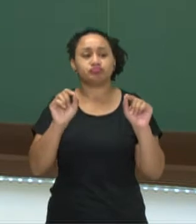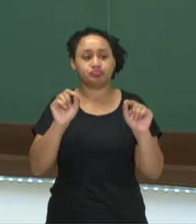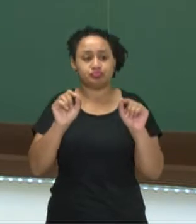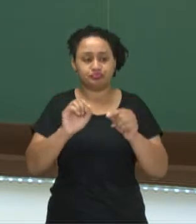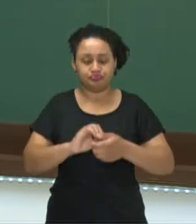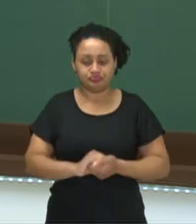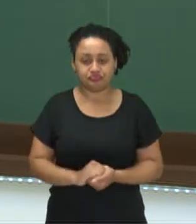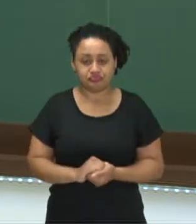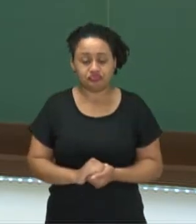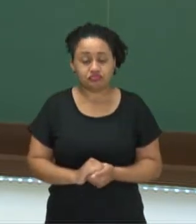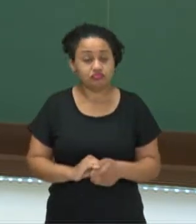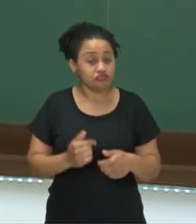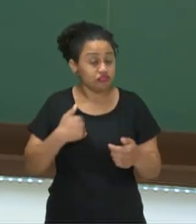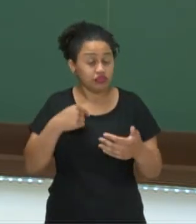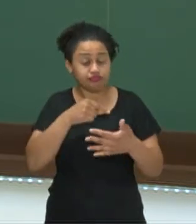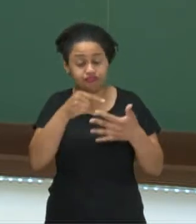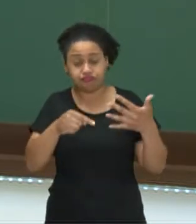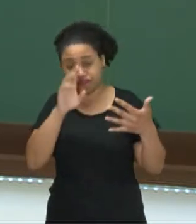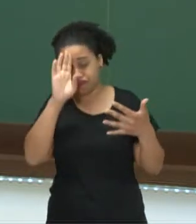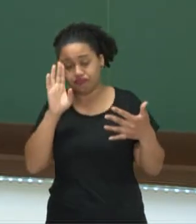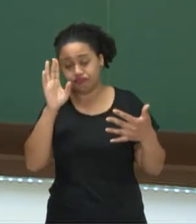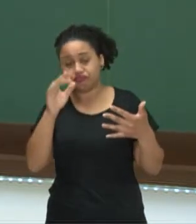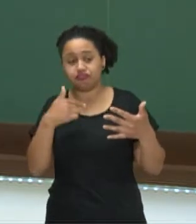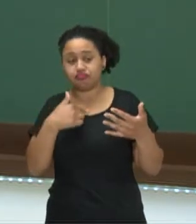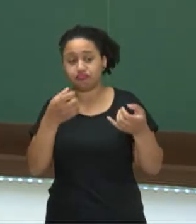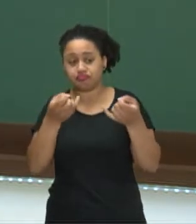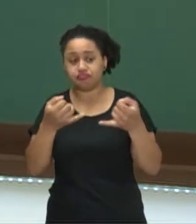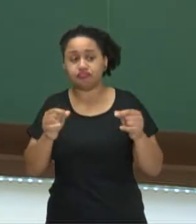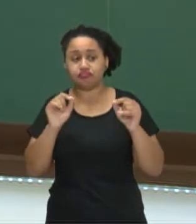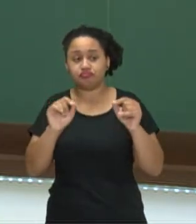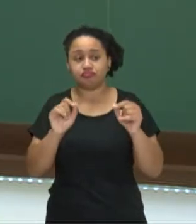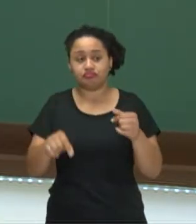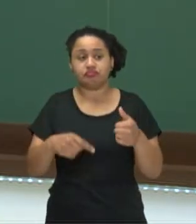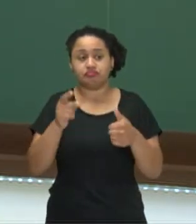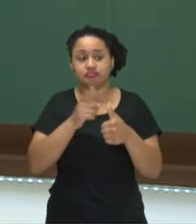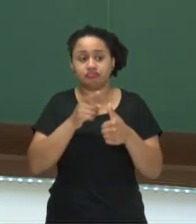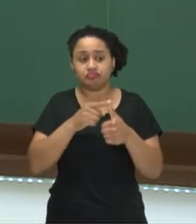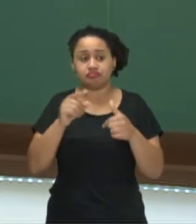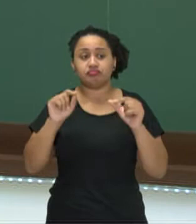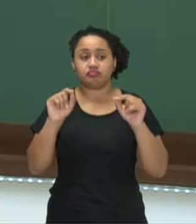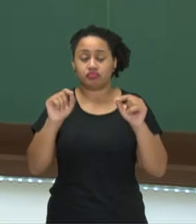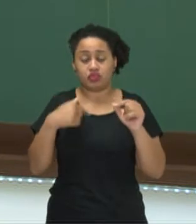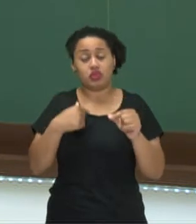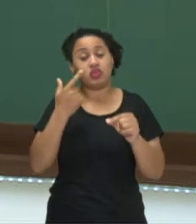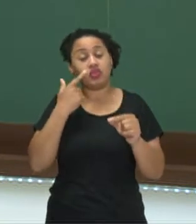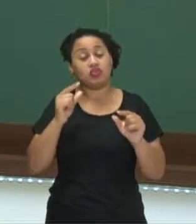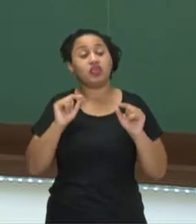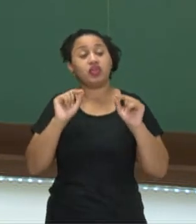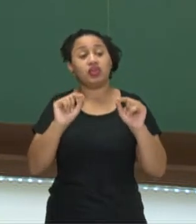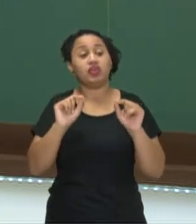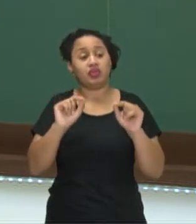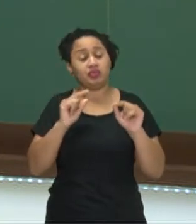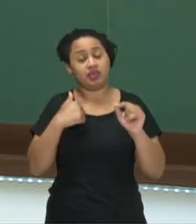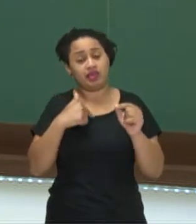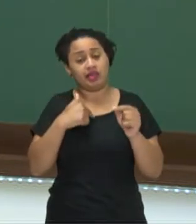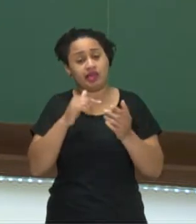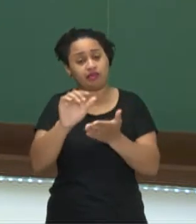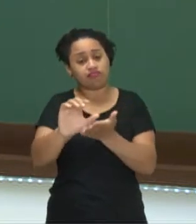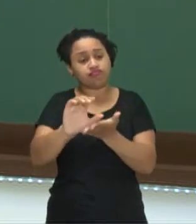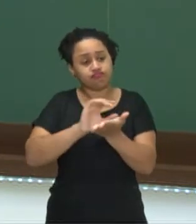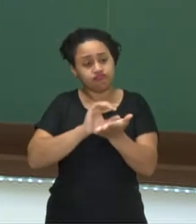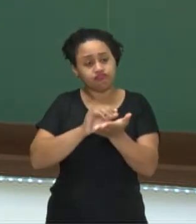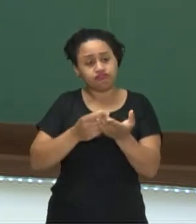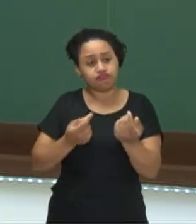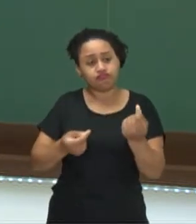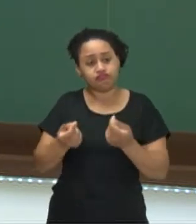vídeo de hoje? Os pontos principais que a gente vai conversar. Primeiro, definir o que é um ativo